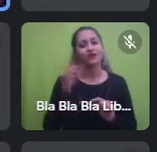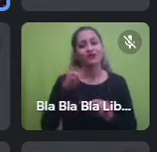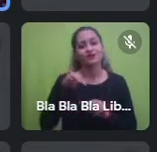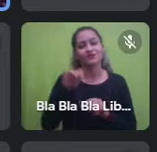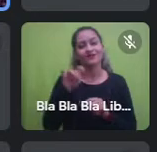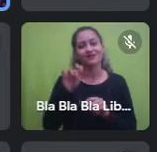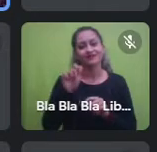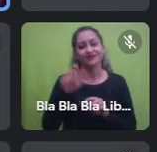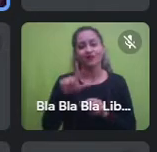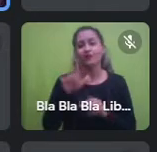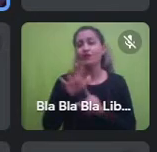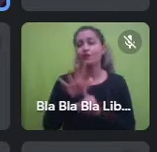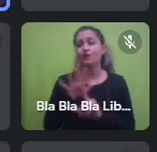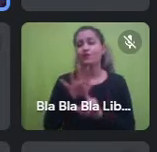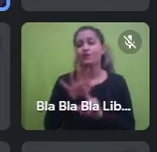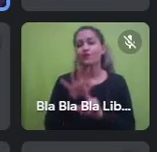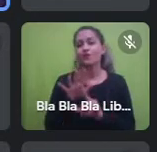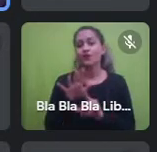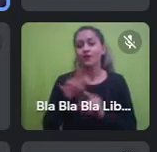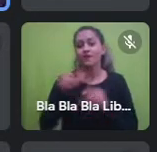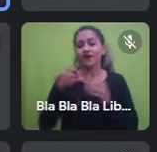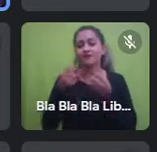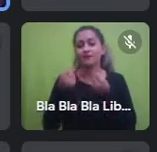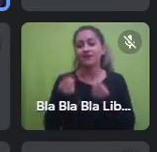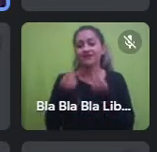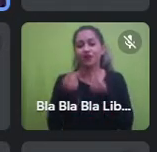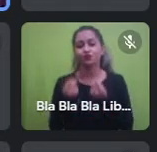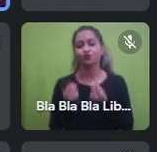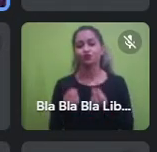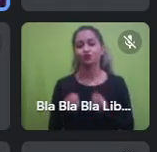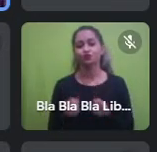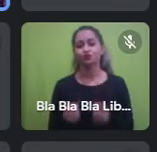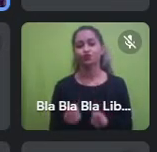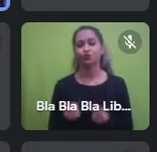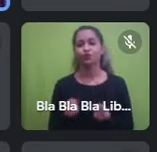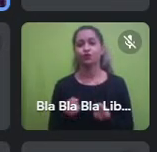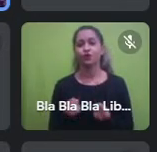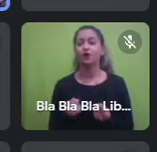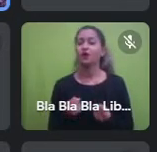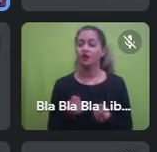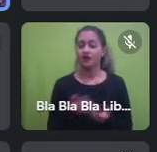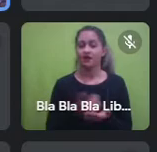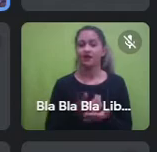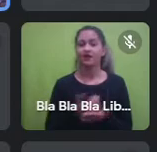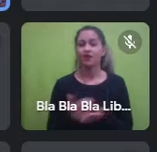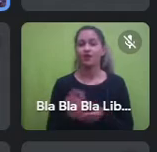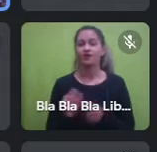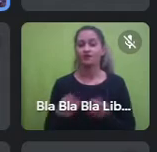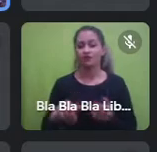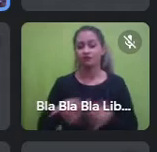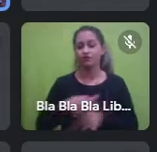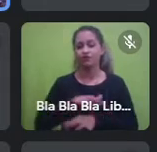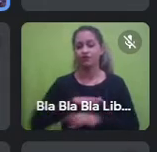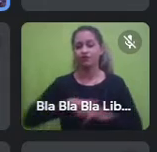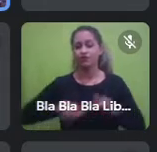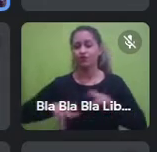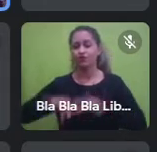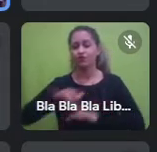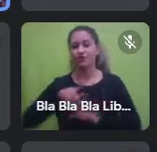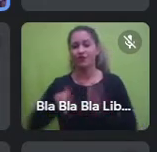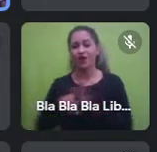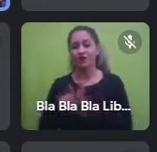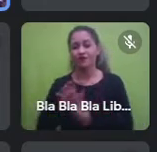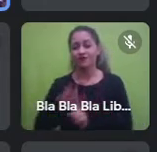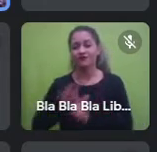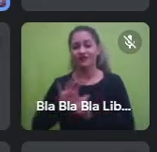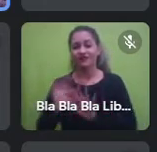ele ir ao fundo, sedimentar, passar pelo intemperismo, pelas ações ambientais,